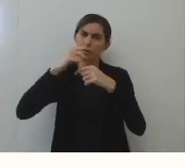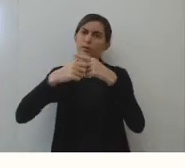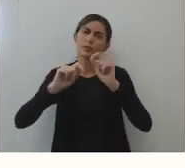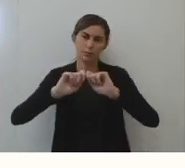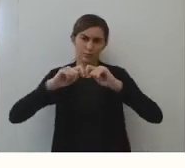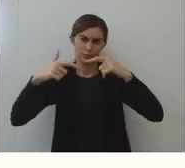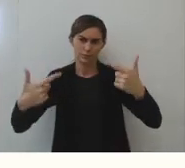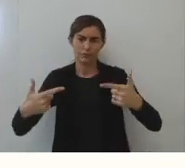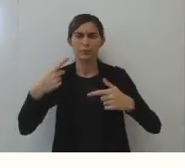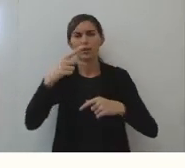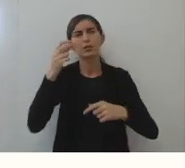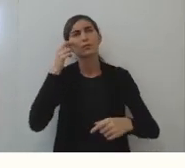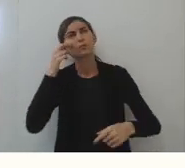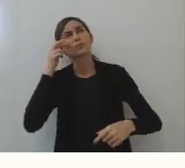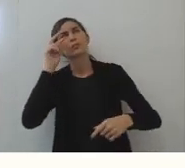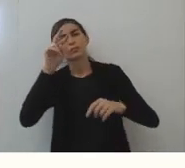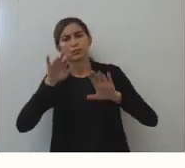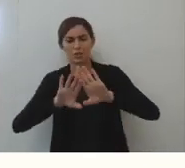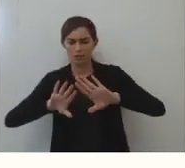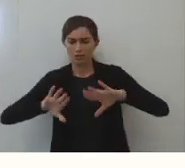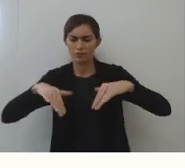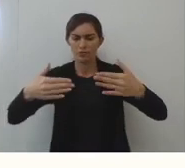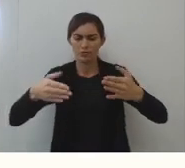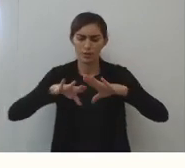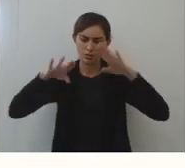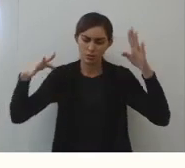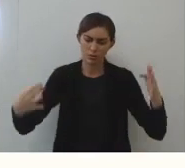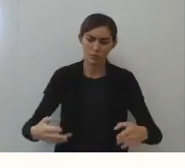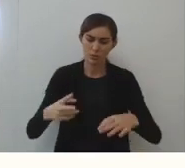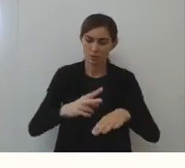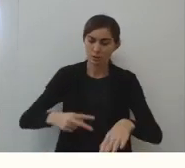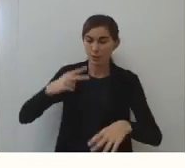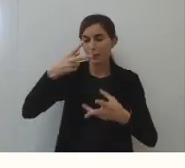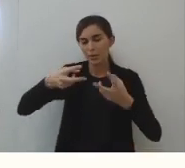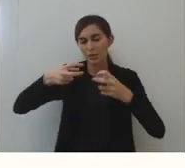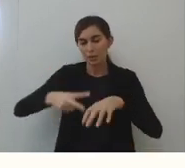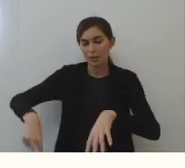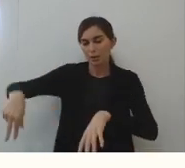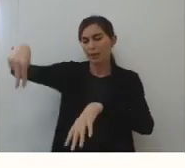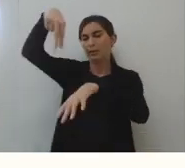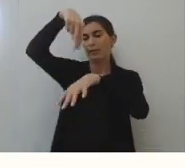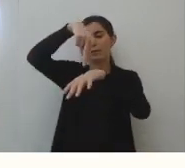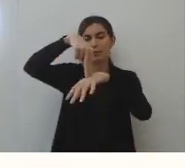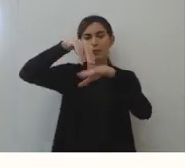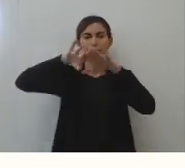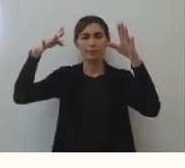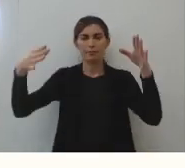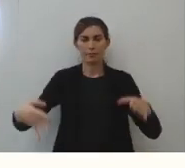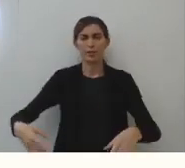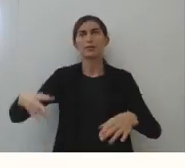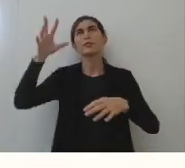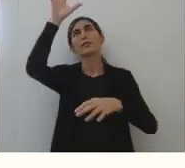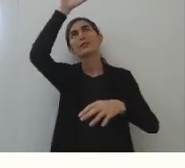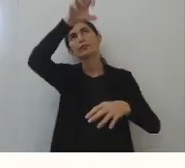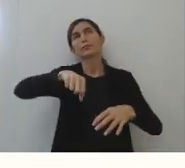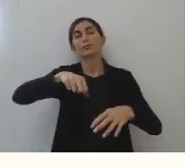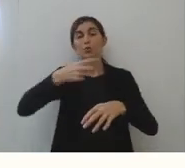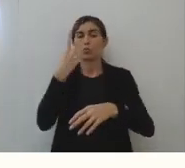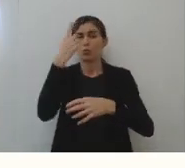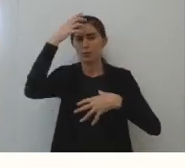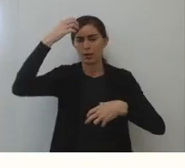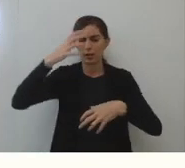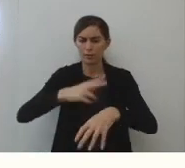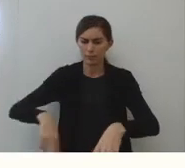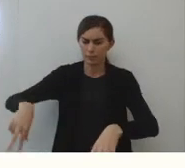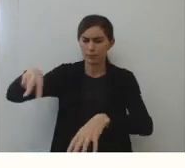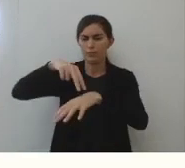obviamente. Eles viram a mesa e perceberam que subindo na mesa alcançariam as bananas. Um dos macacos subiu na mesa para